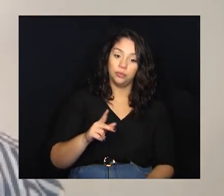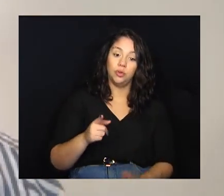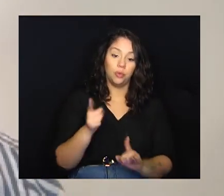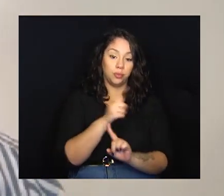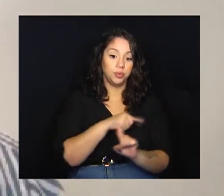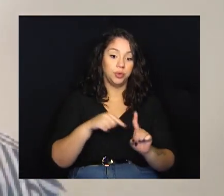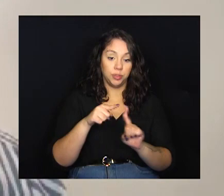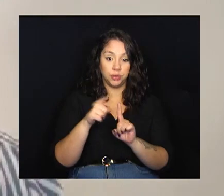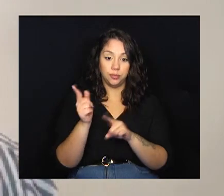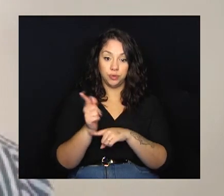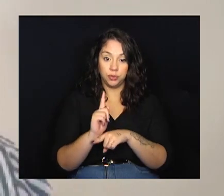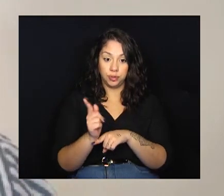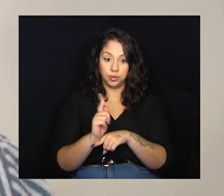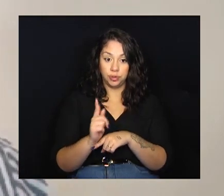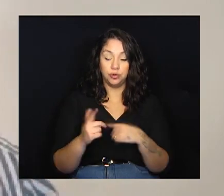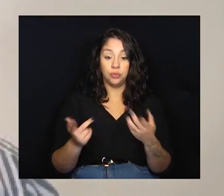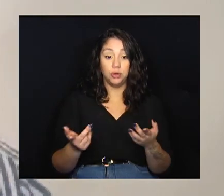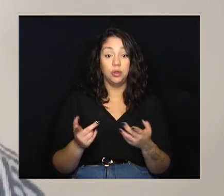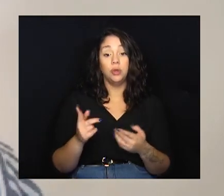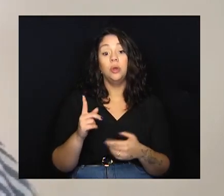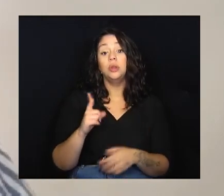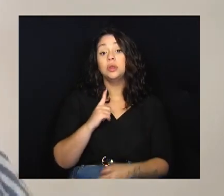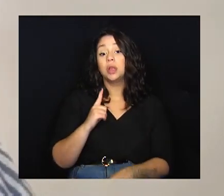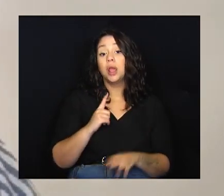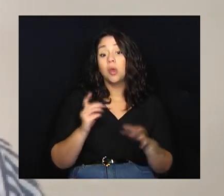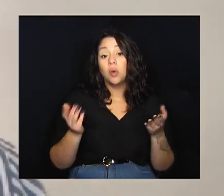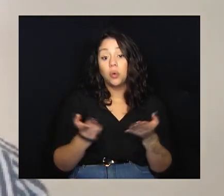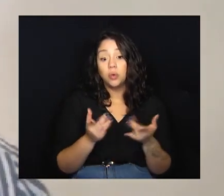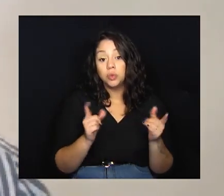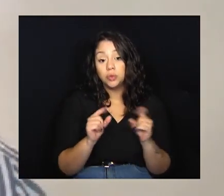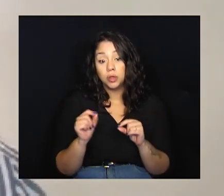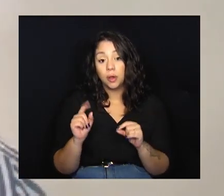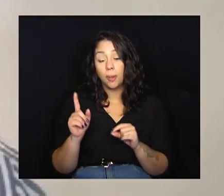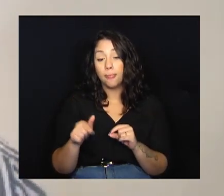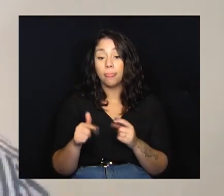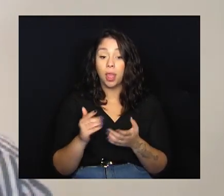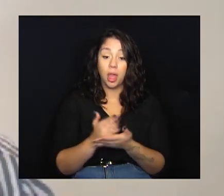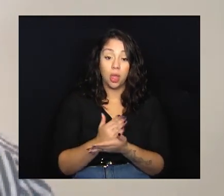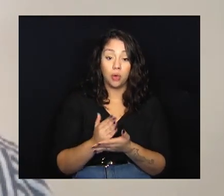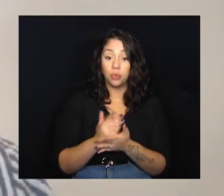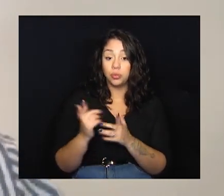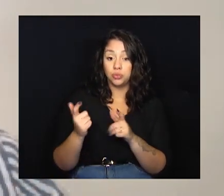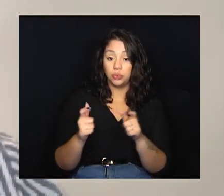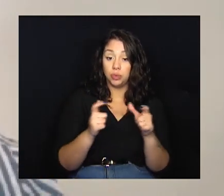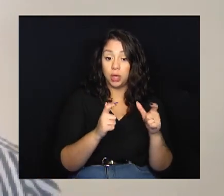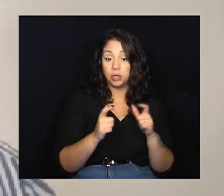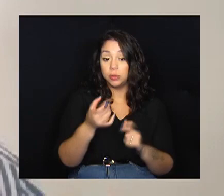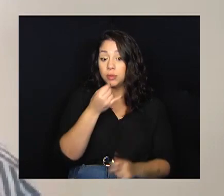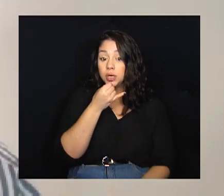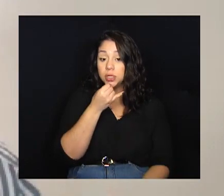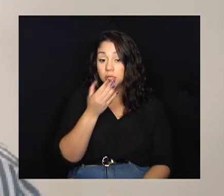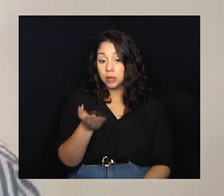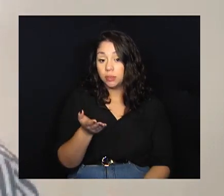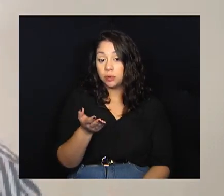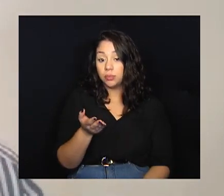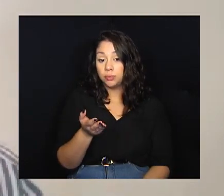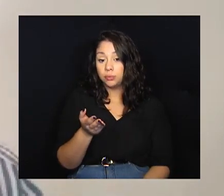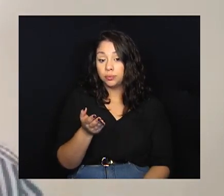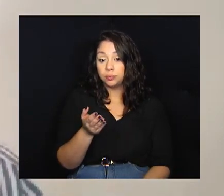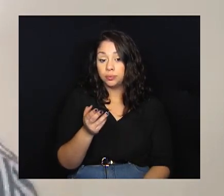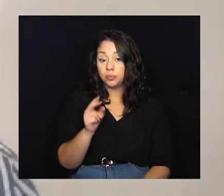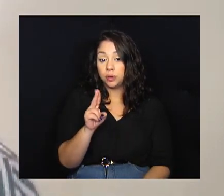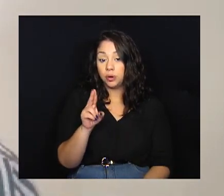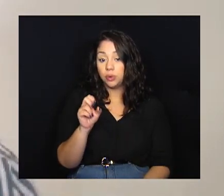dos gestores né O que a gente tem alguns alguns locais por exemplo eu posso falar aqui da USP de Ribeirão Preto